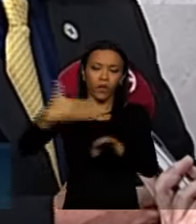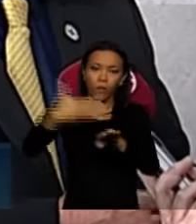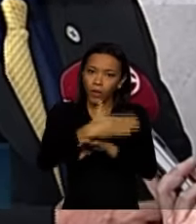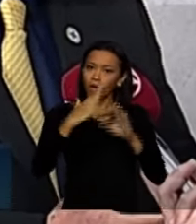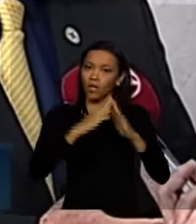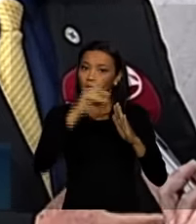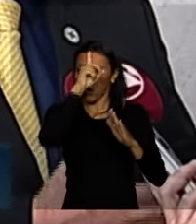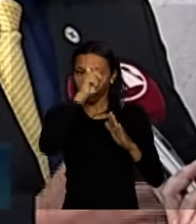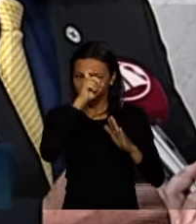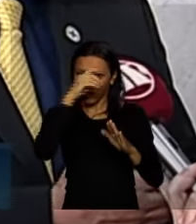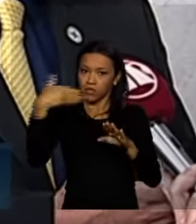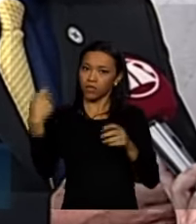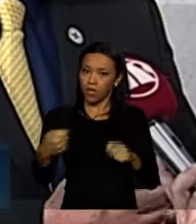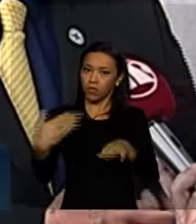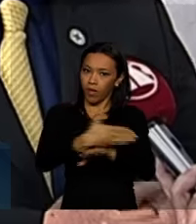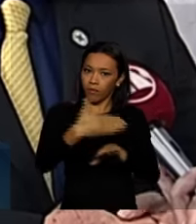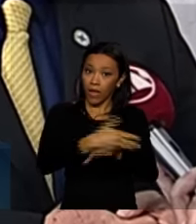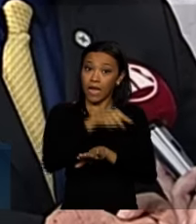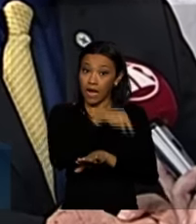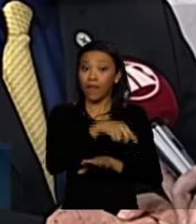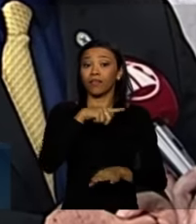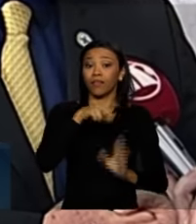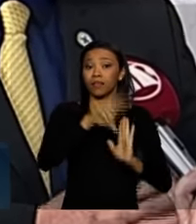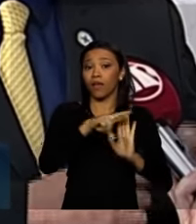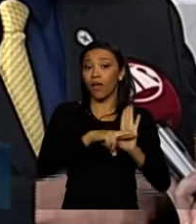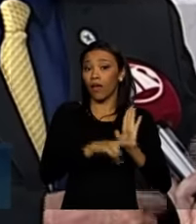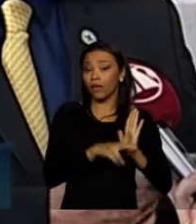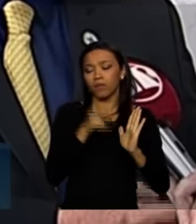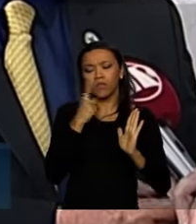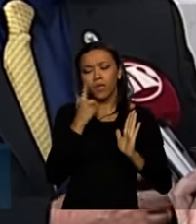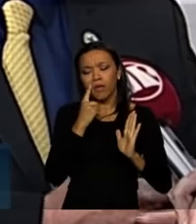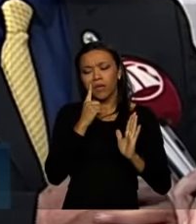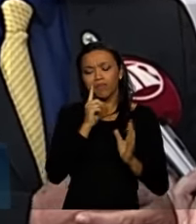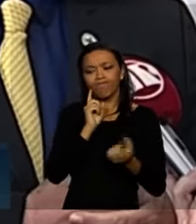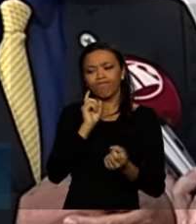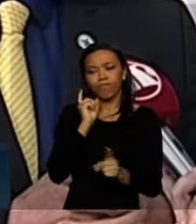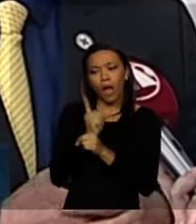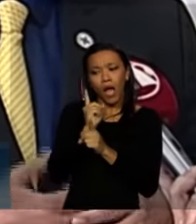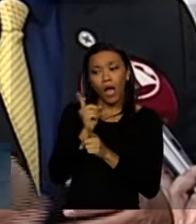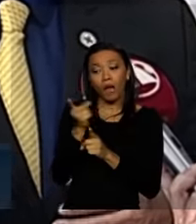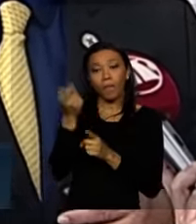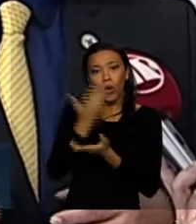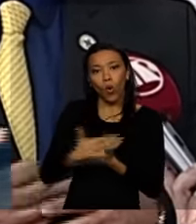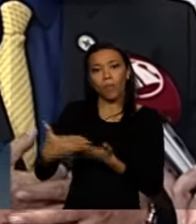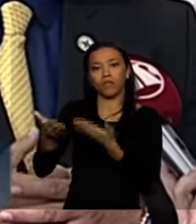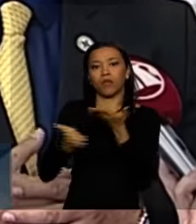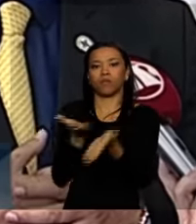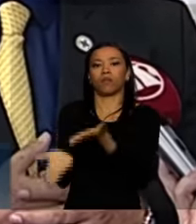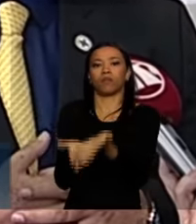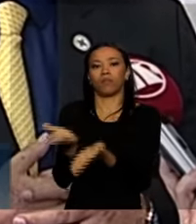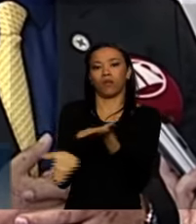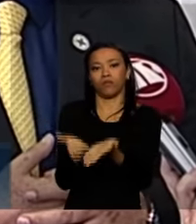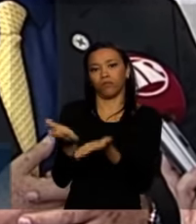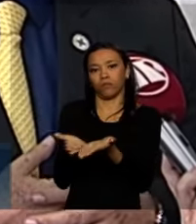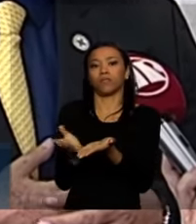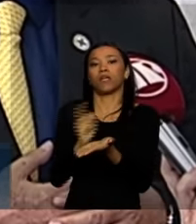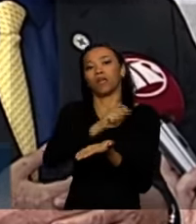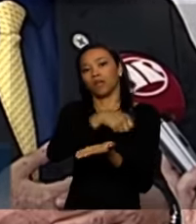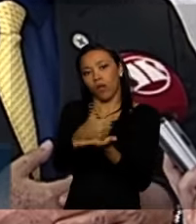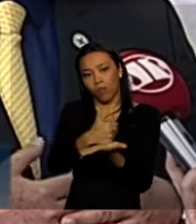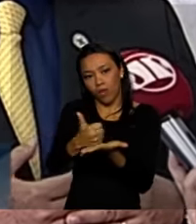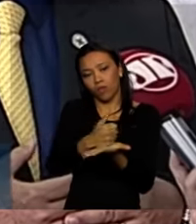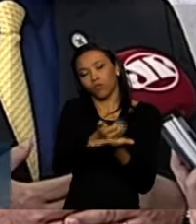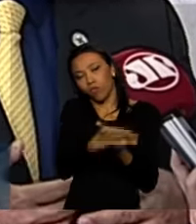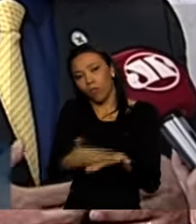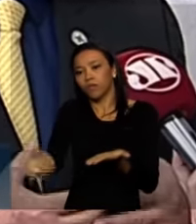são feitos todos os critérios para estabelecer o diagnóstico de início de tratamento nesse novo protocolo como foi anunciado